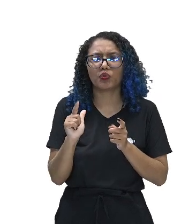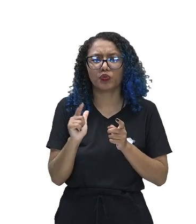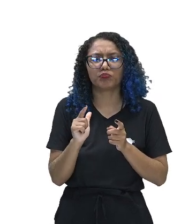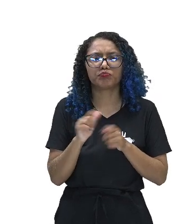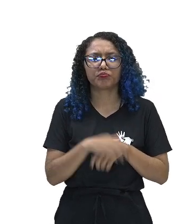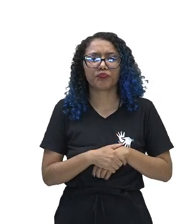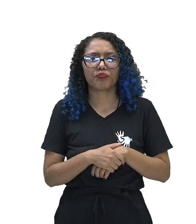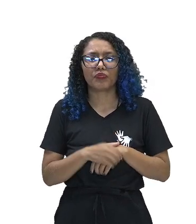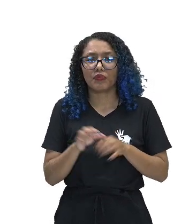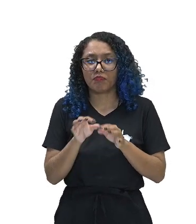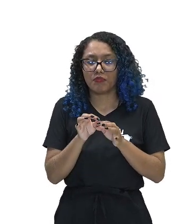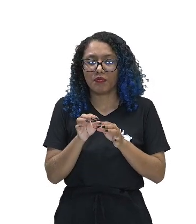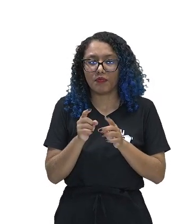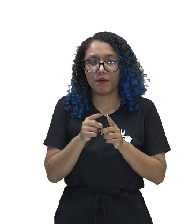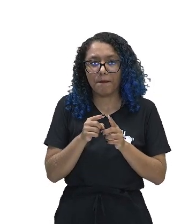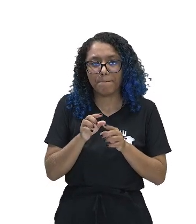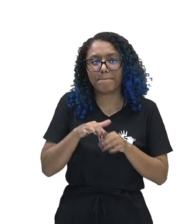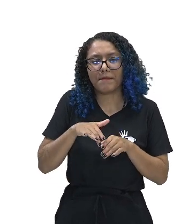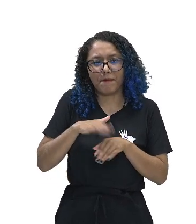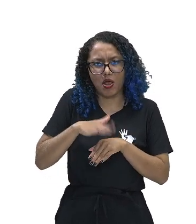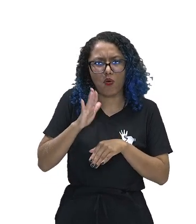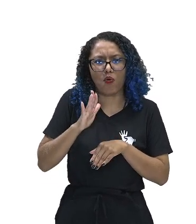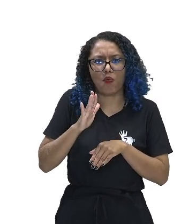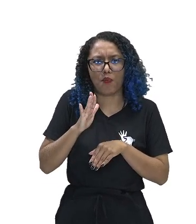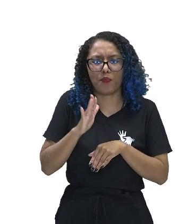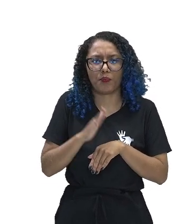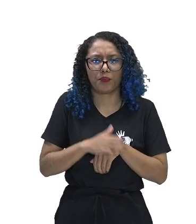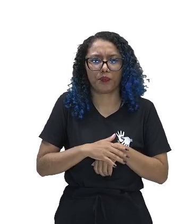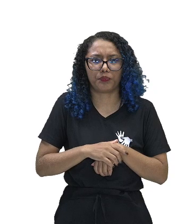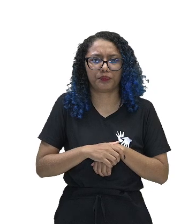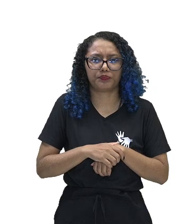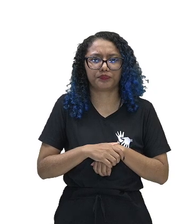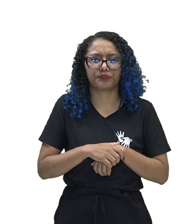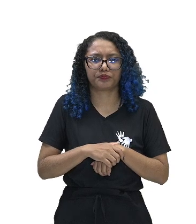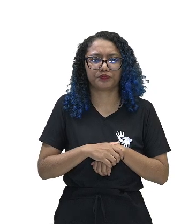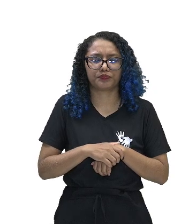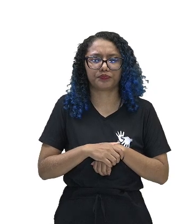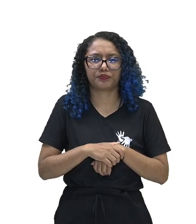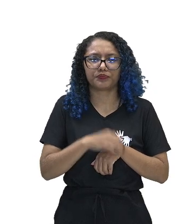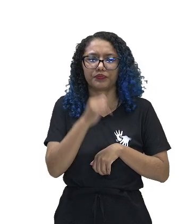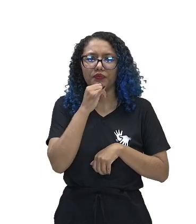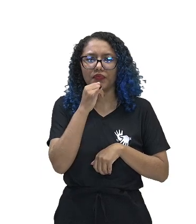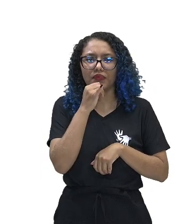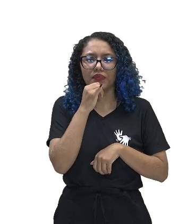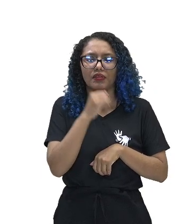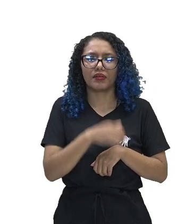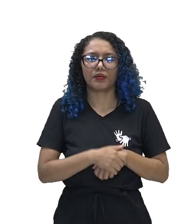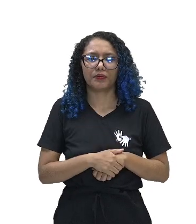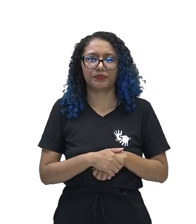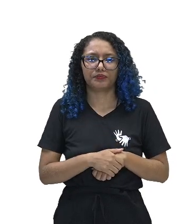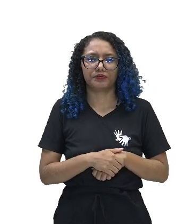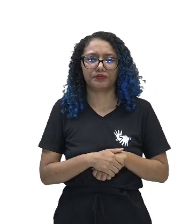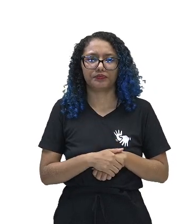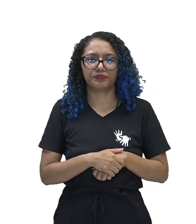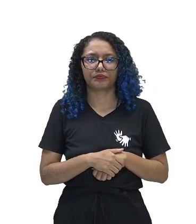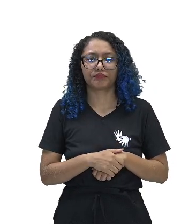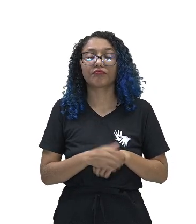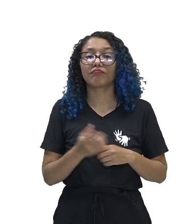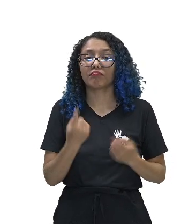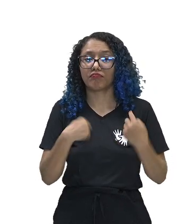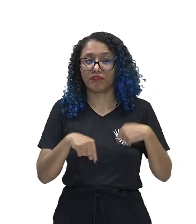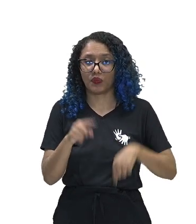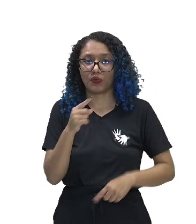Esses tipos de circulação, ele é chamado, nós temos a chamada circulação